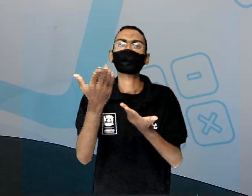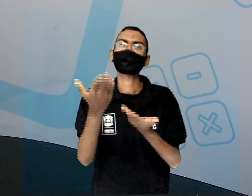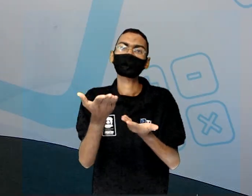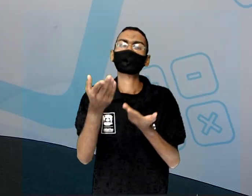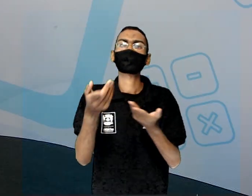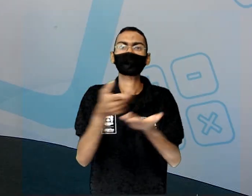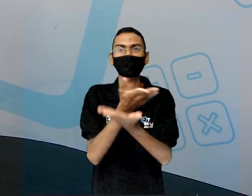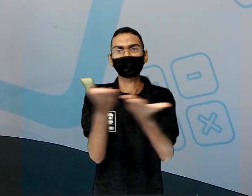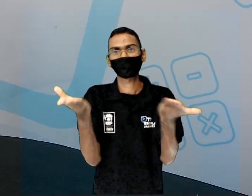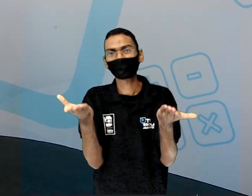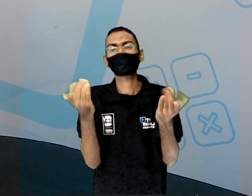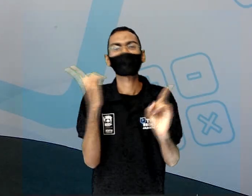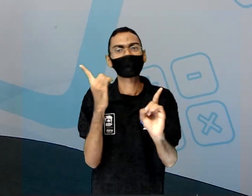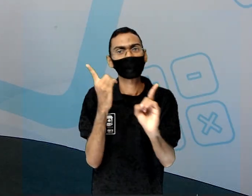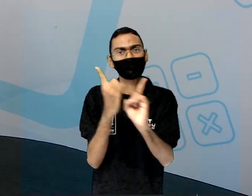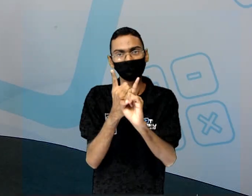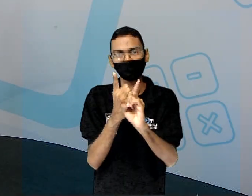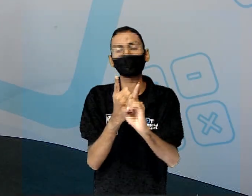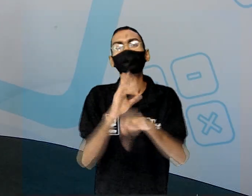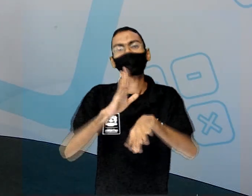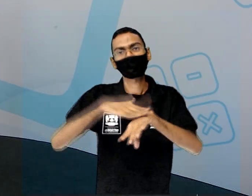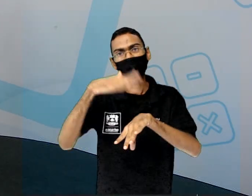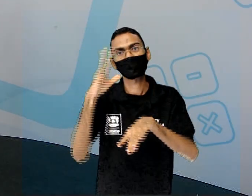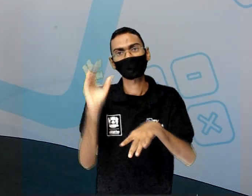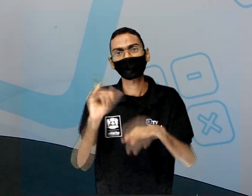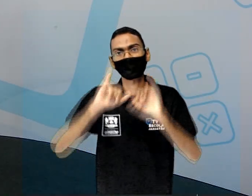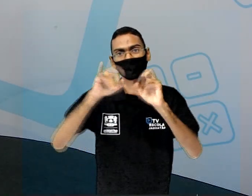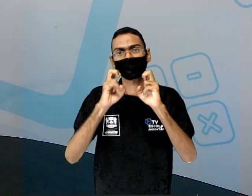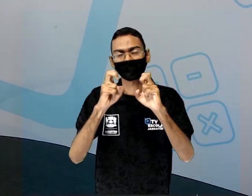espero te encontrar mais vezes aqui na TV Escola